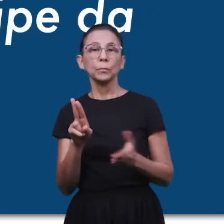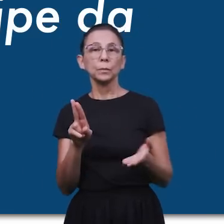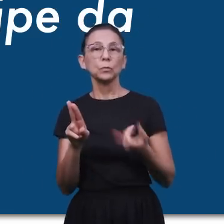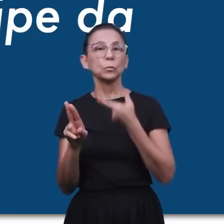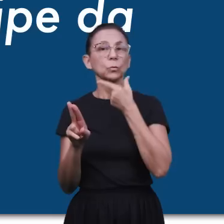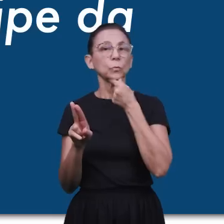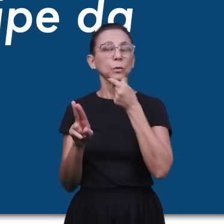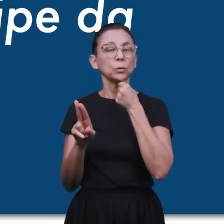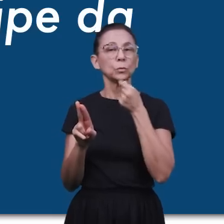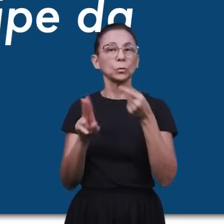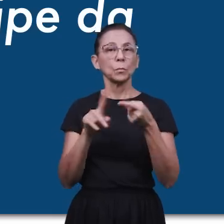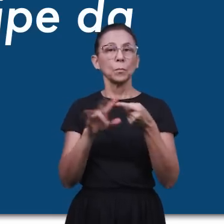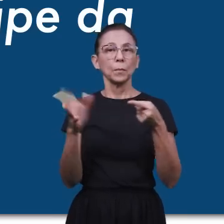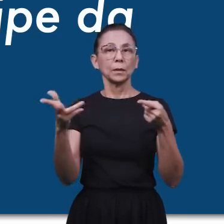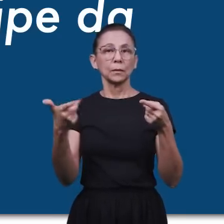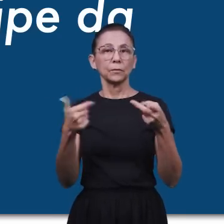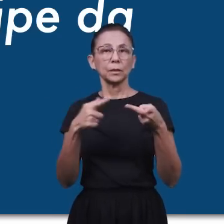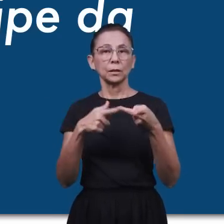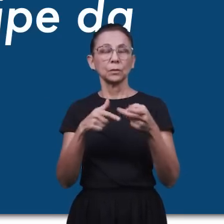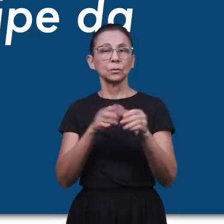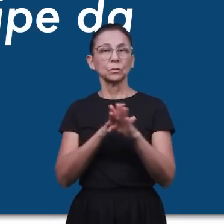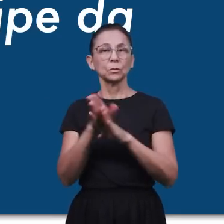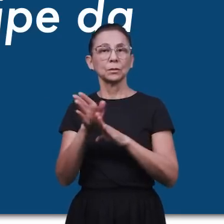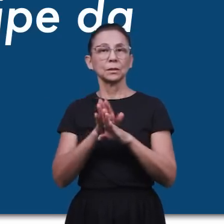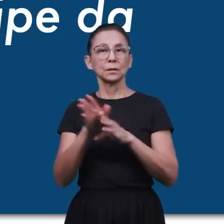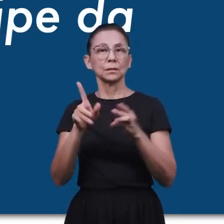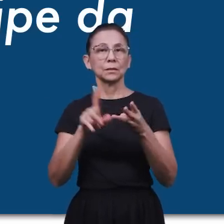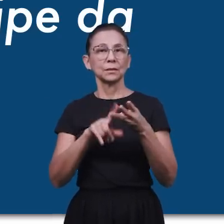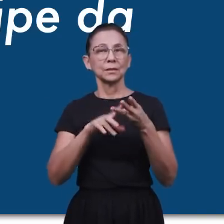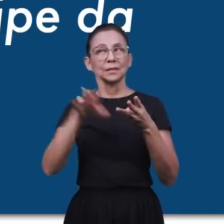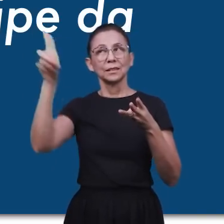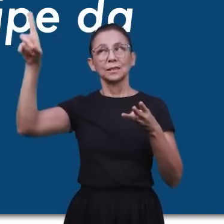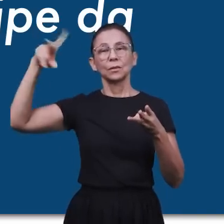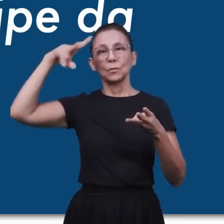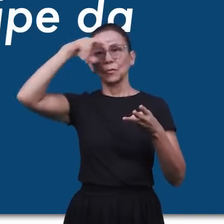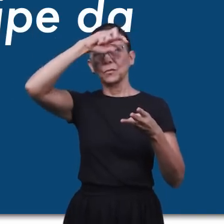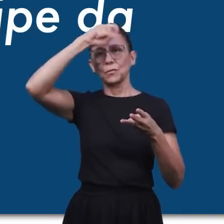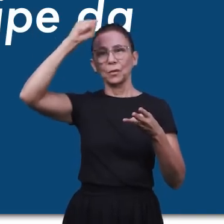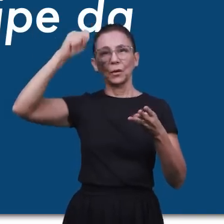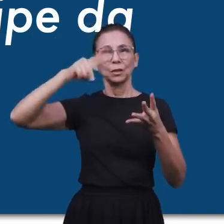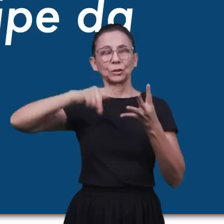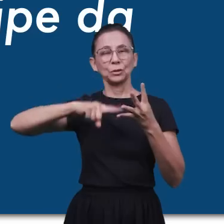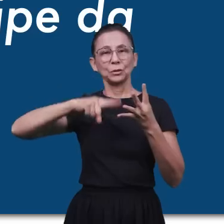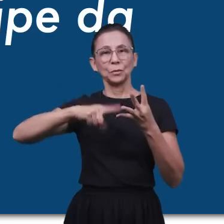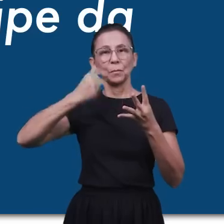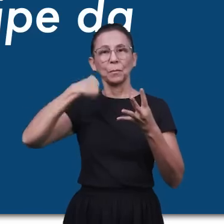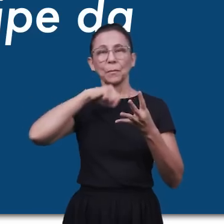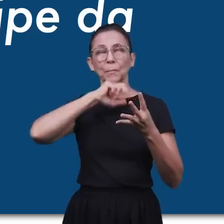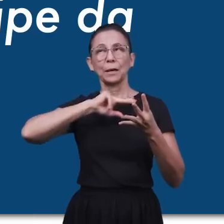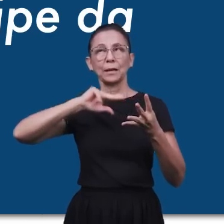será Maravilhoso, Conselheiro, Deus Forte, Pai da